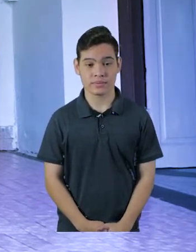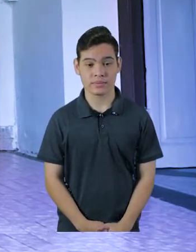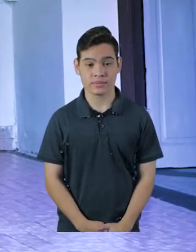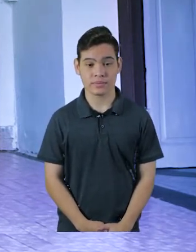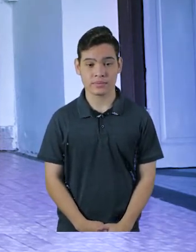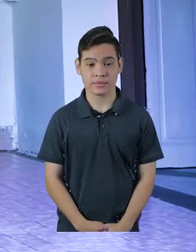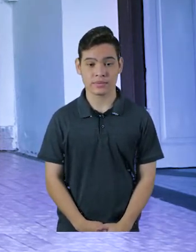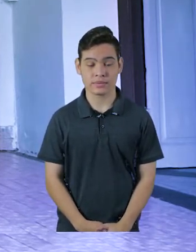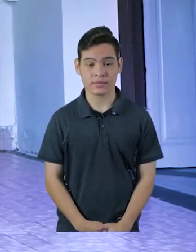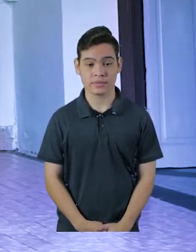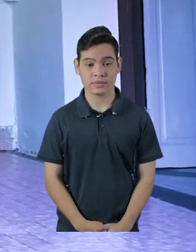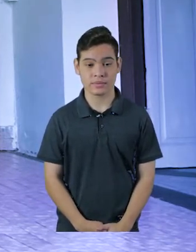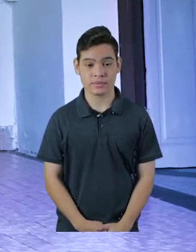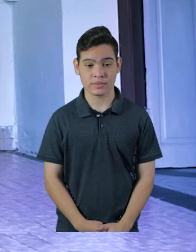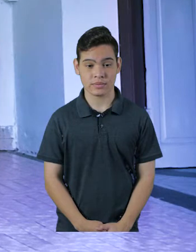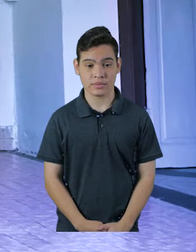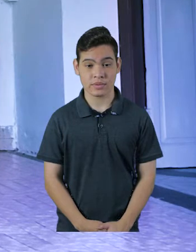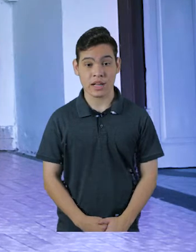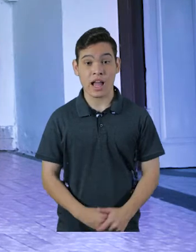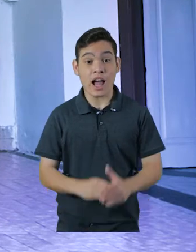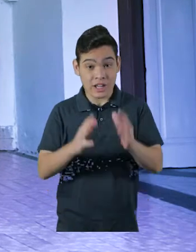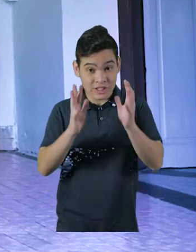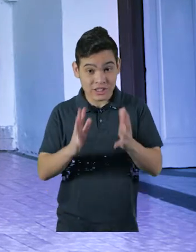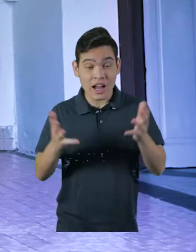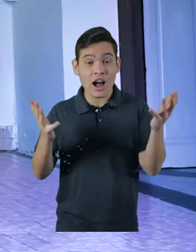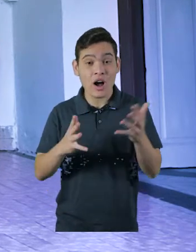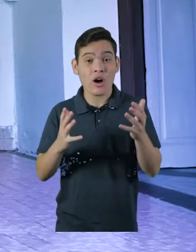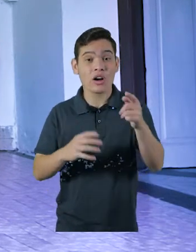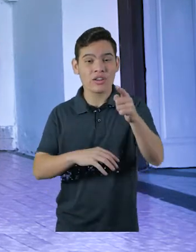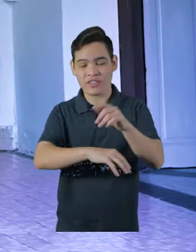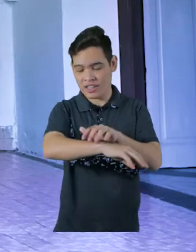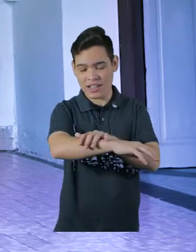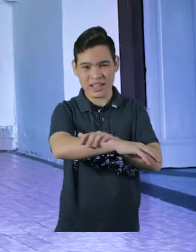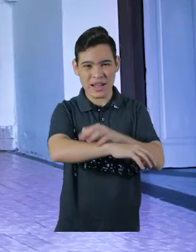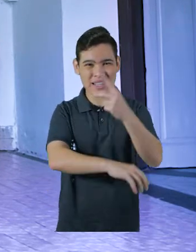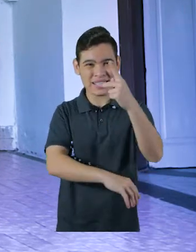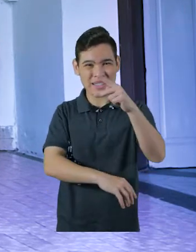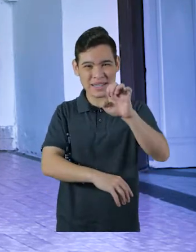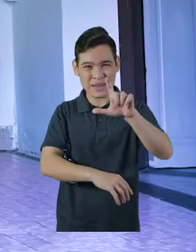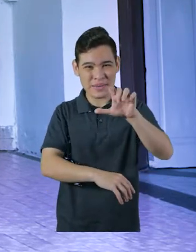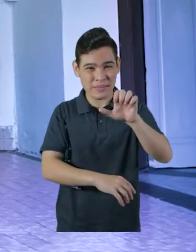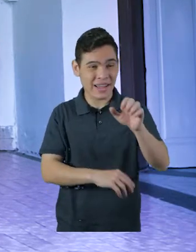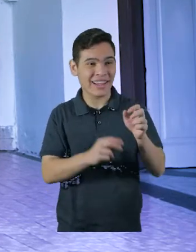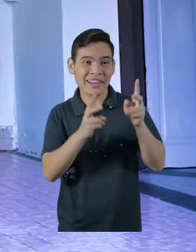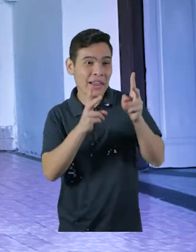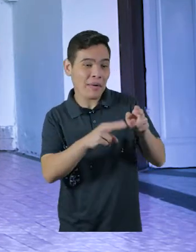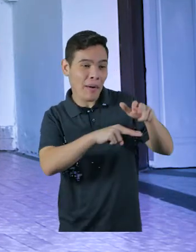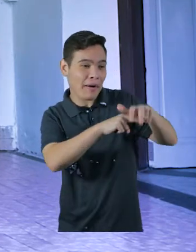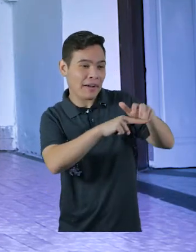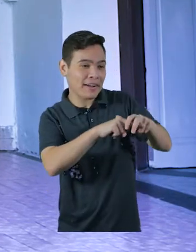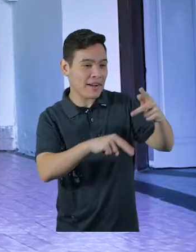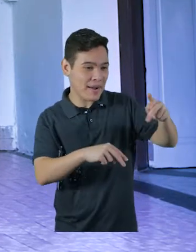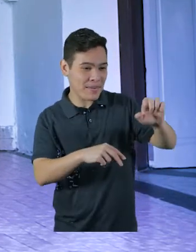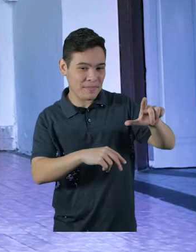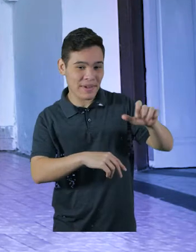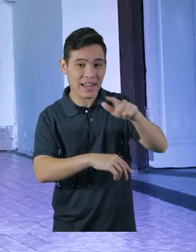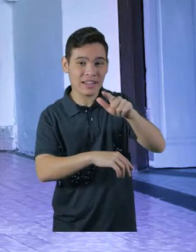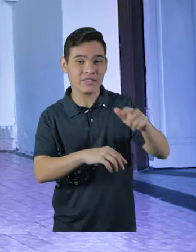tocar a pele da cadeira. O que é a pele, né?